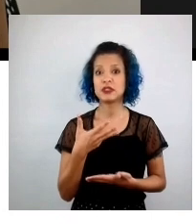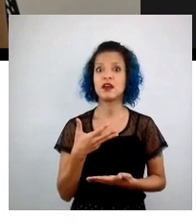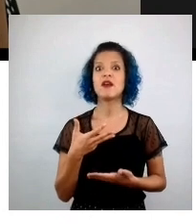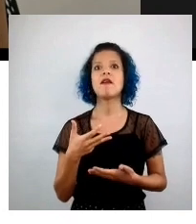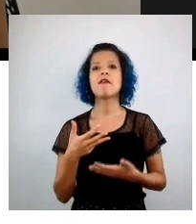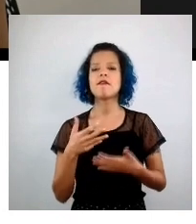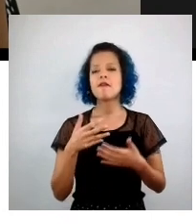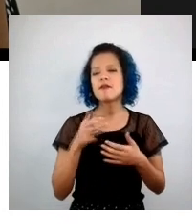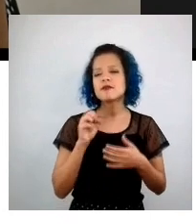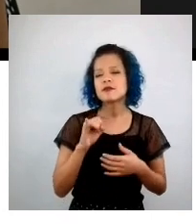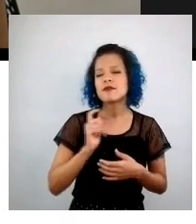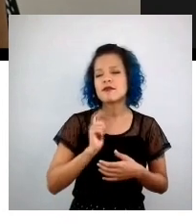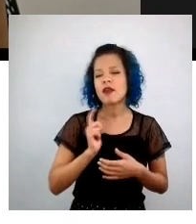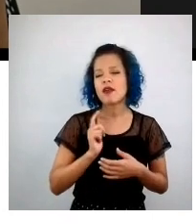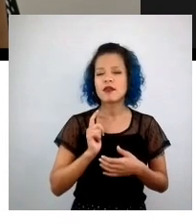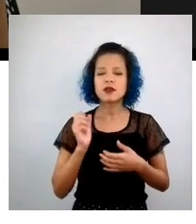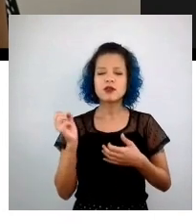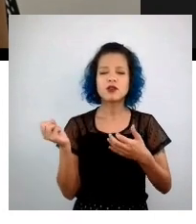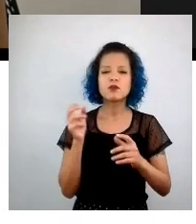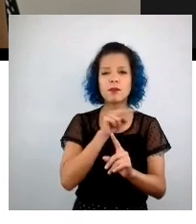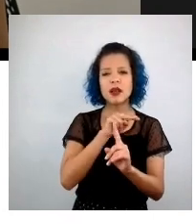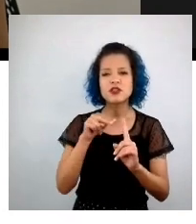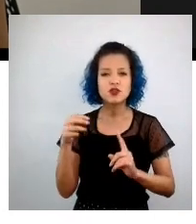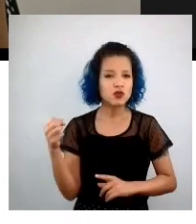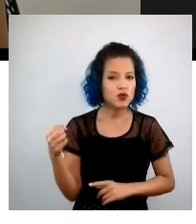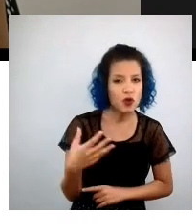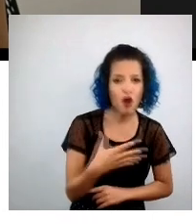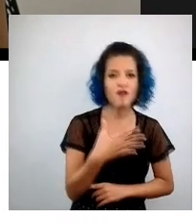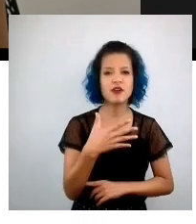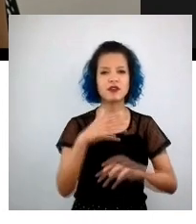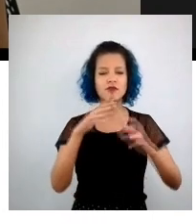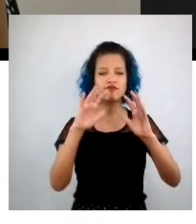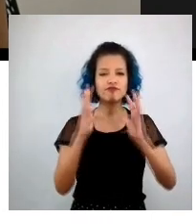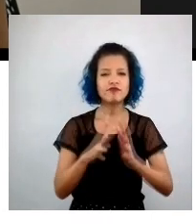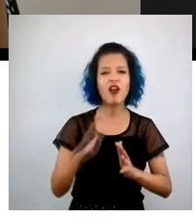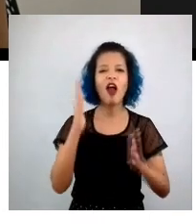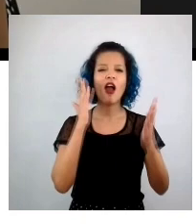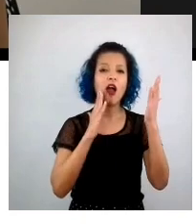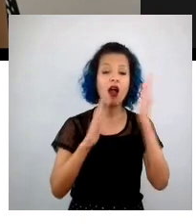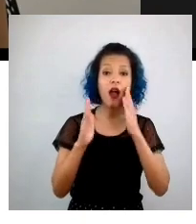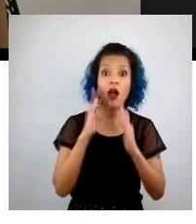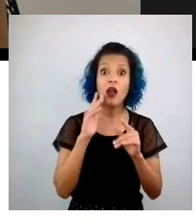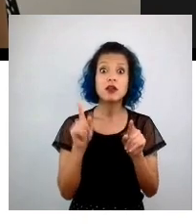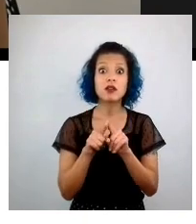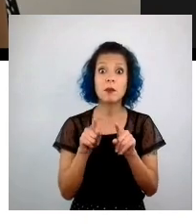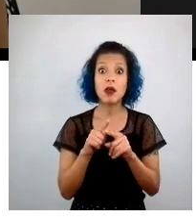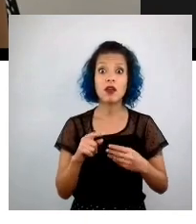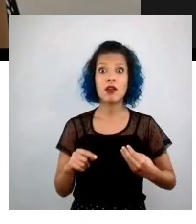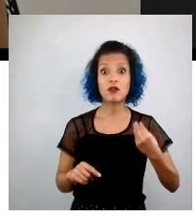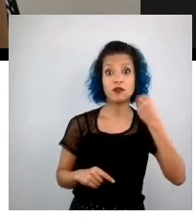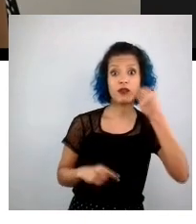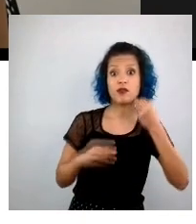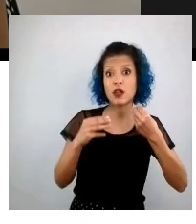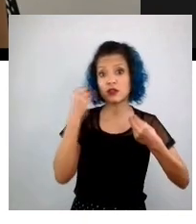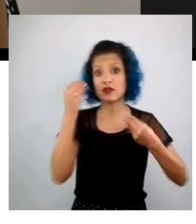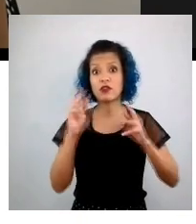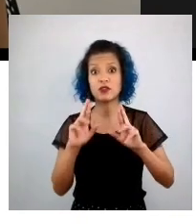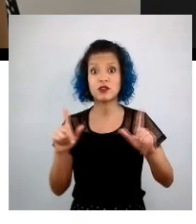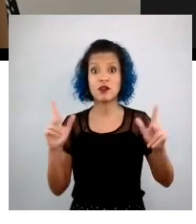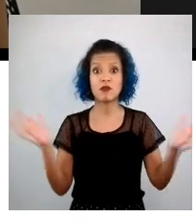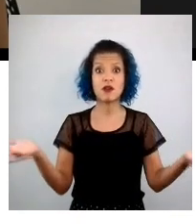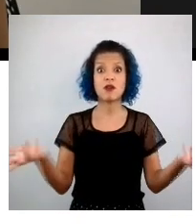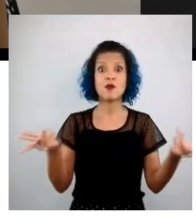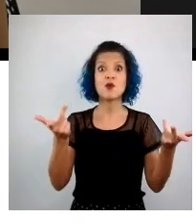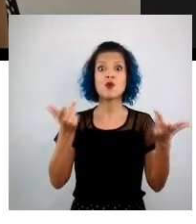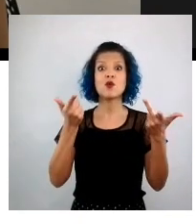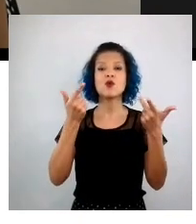perspectivas, quando ele está preenchido desse brilhantismo de vivências que a gente precisa reconhecer, que a gente